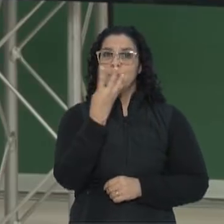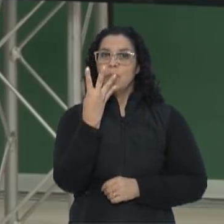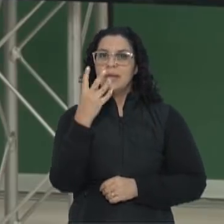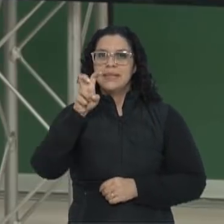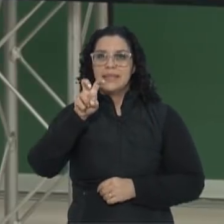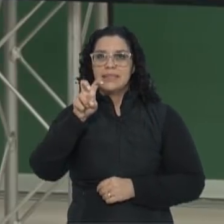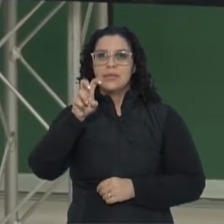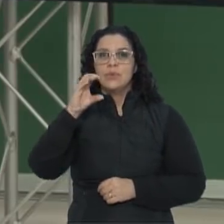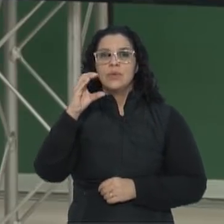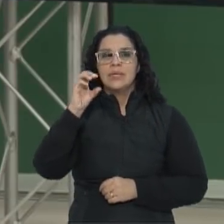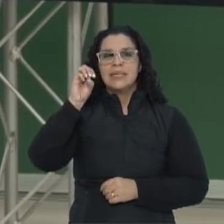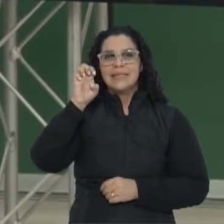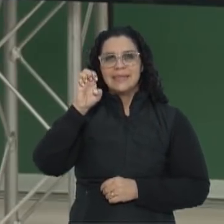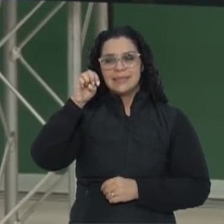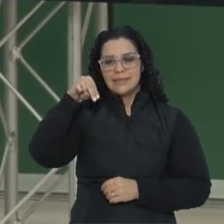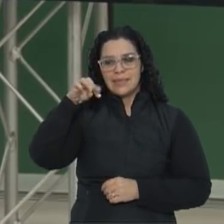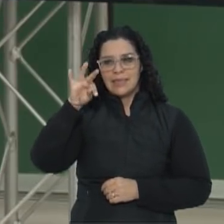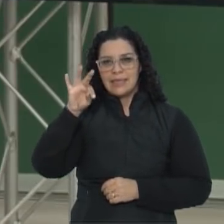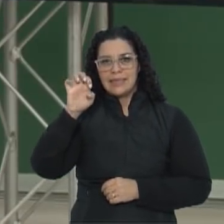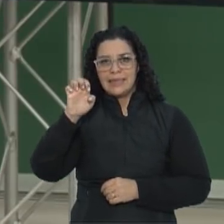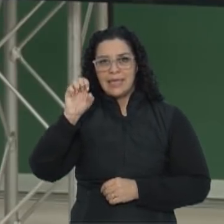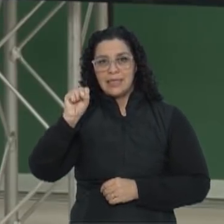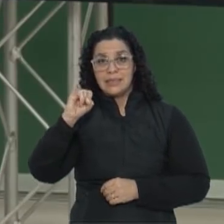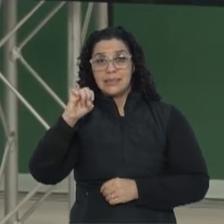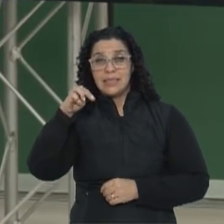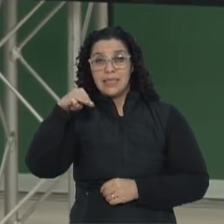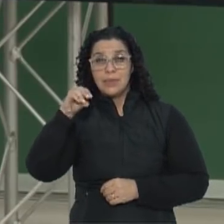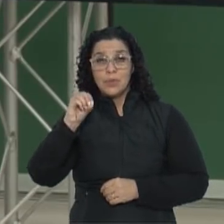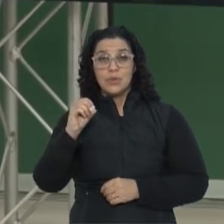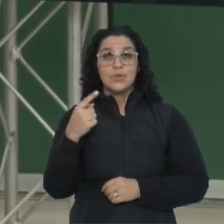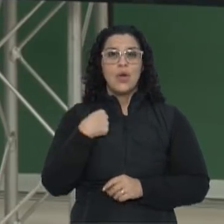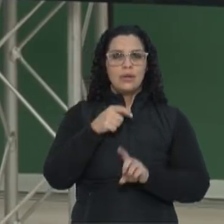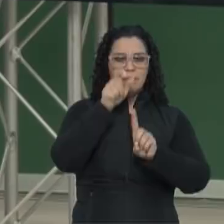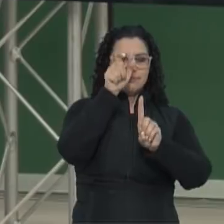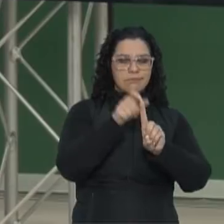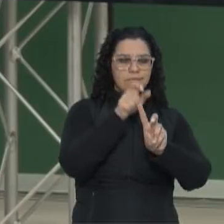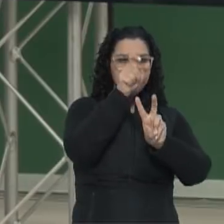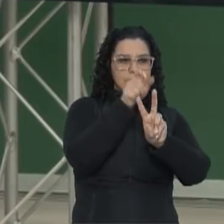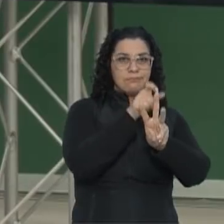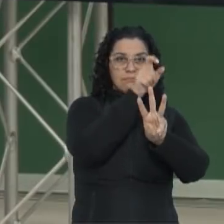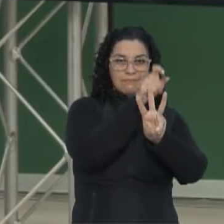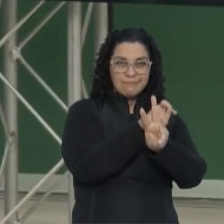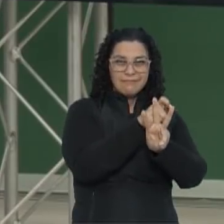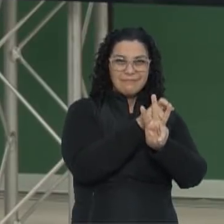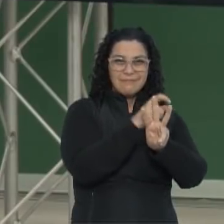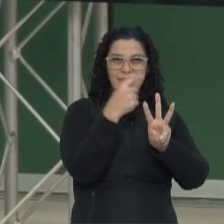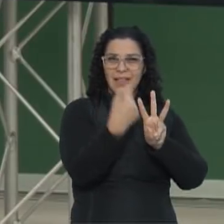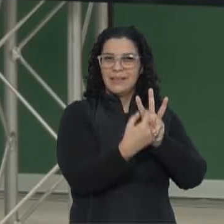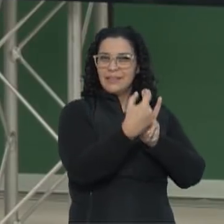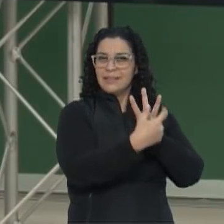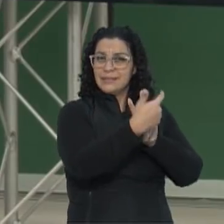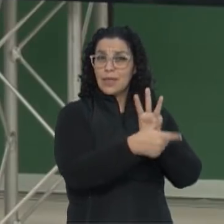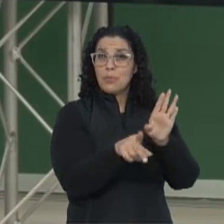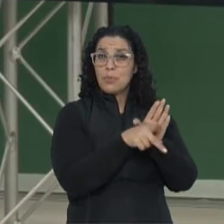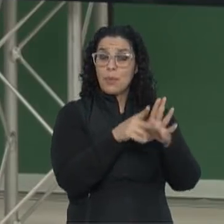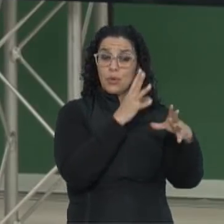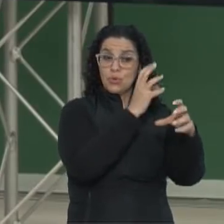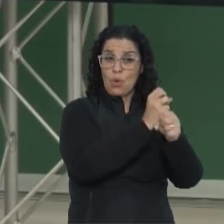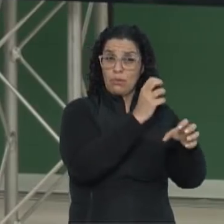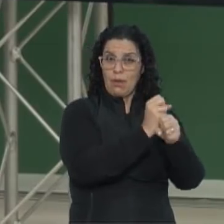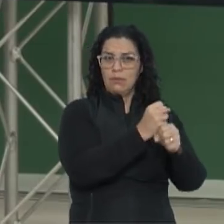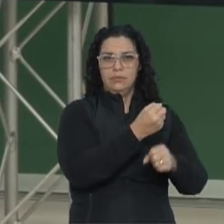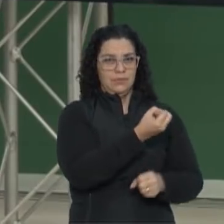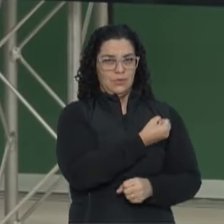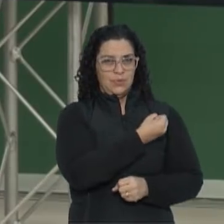45 centésimos. Olha o que a professora pôs aqui, ó. Dezena, unidade, fazem parte da parte inteira do